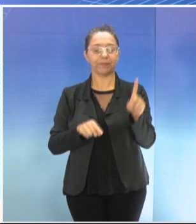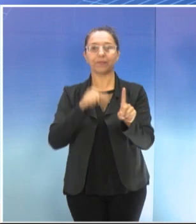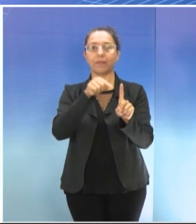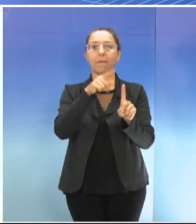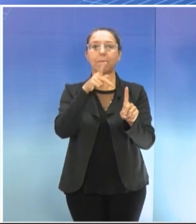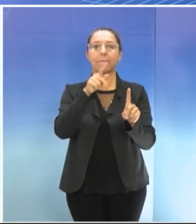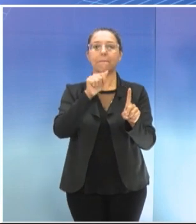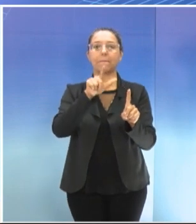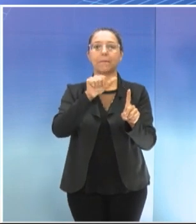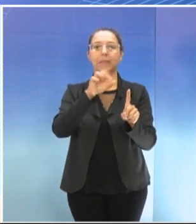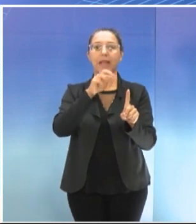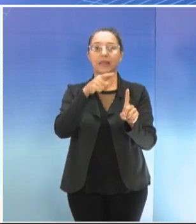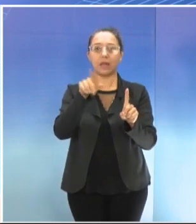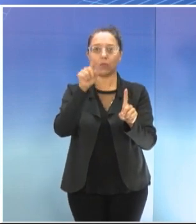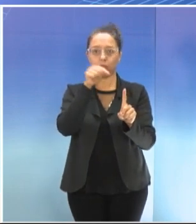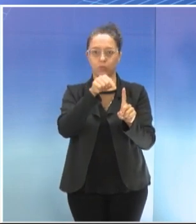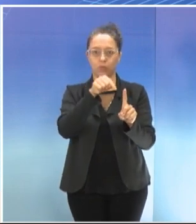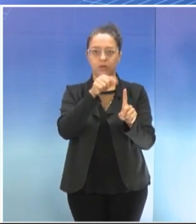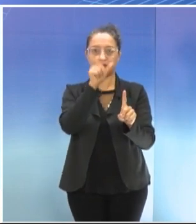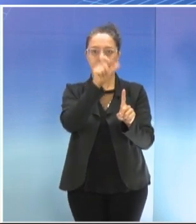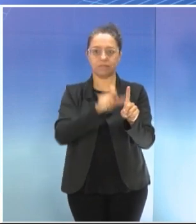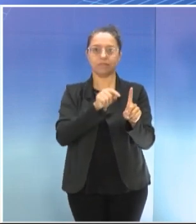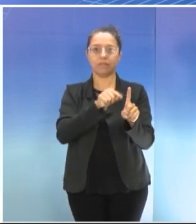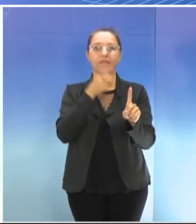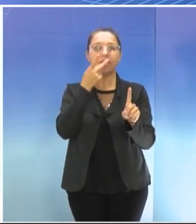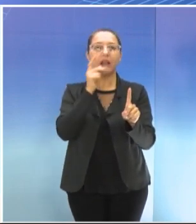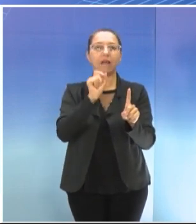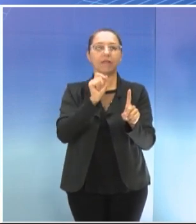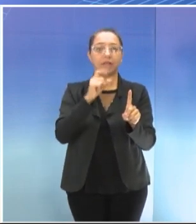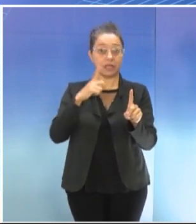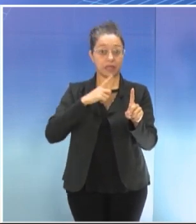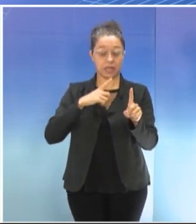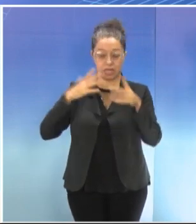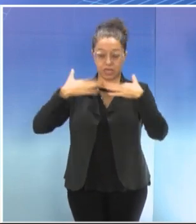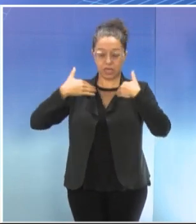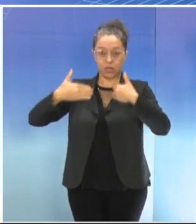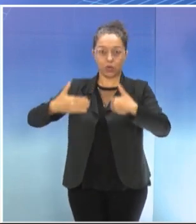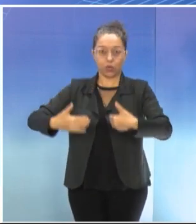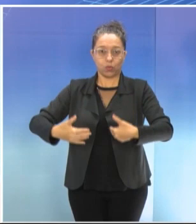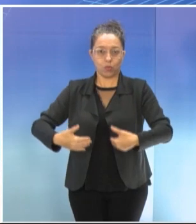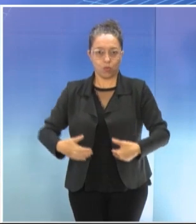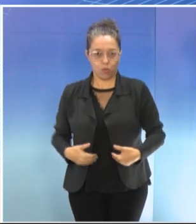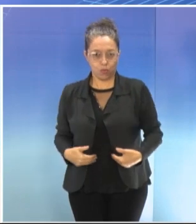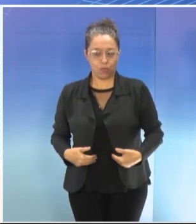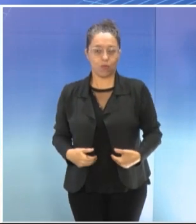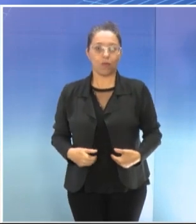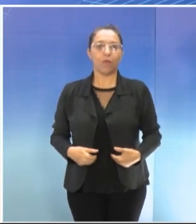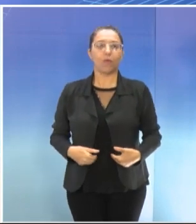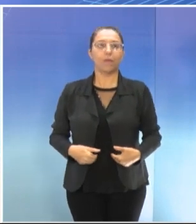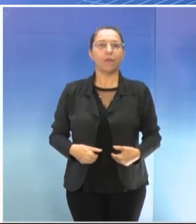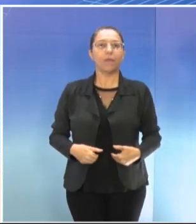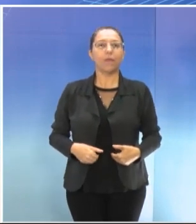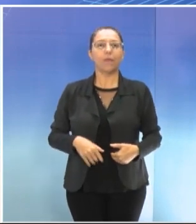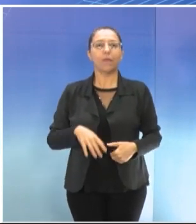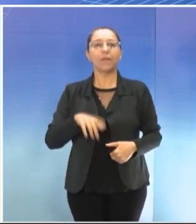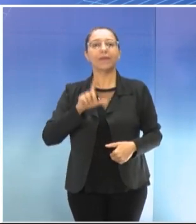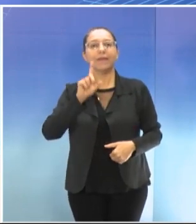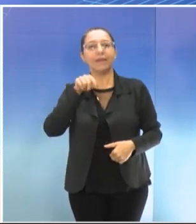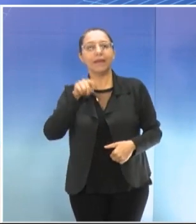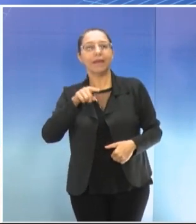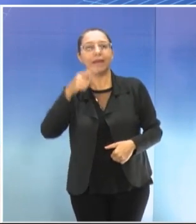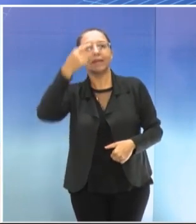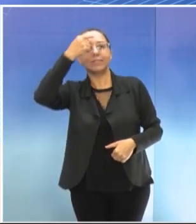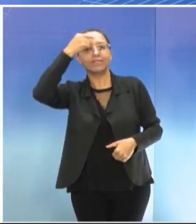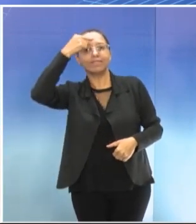estudar filosofia. Por exemplo, Platão falava que existe o corpo